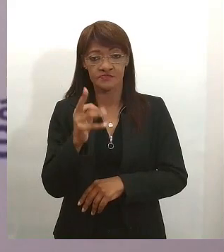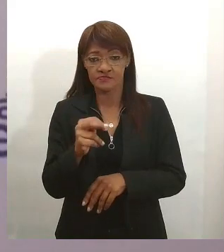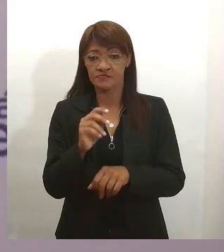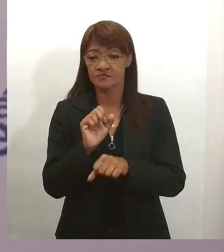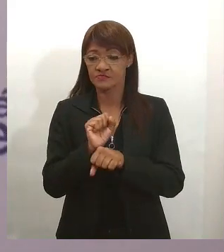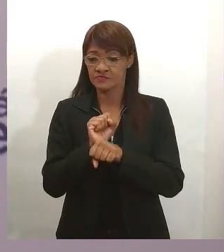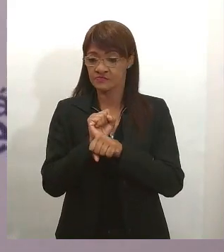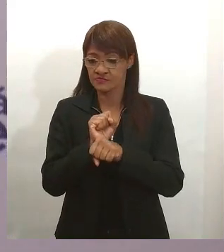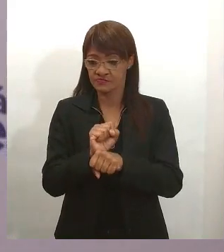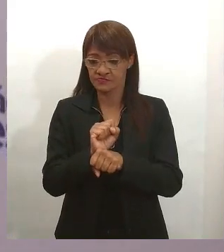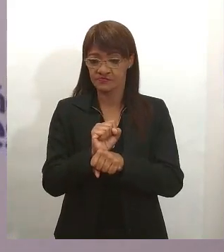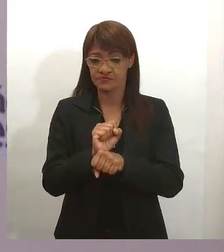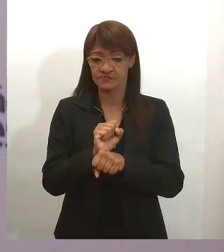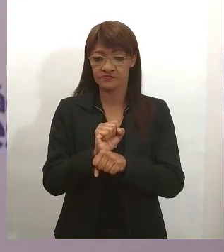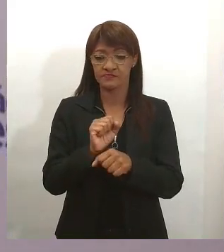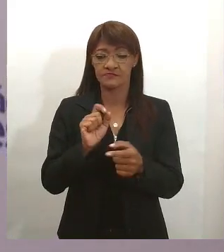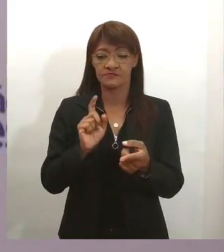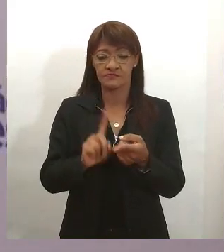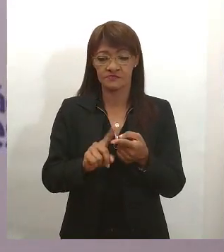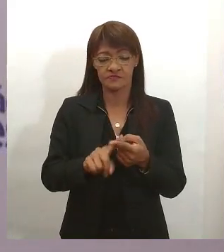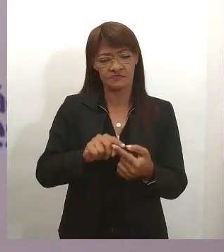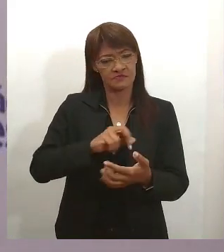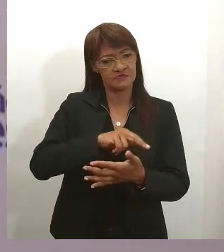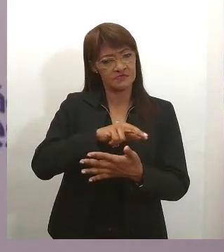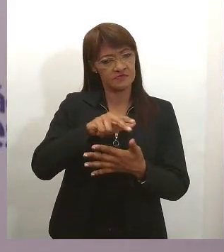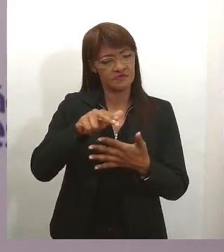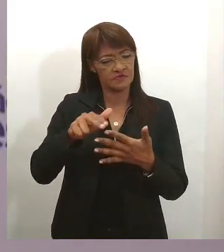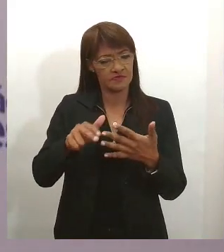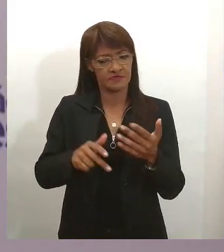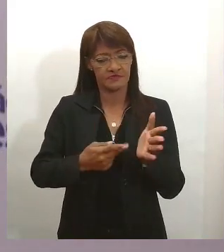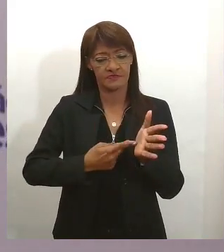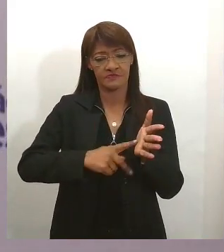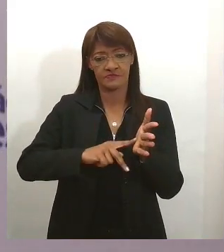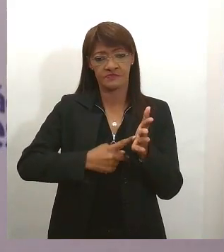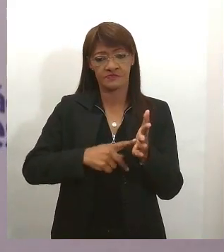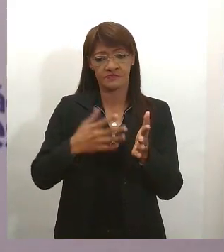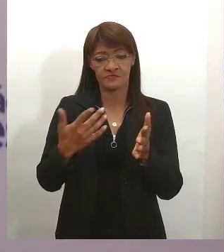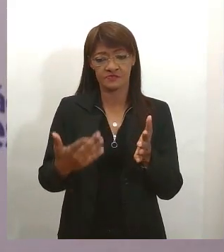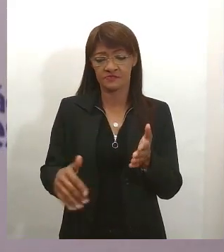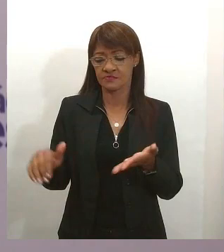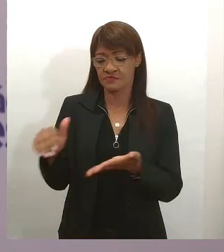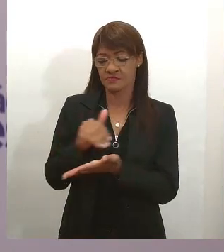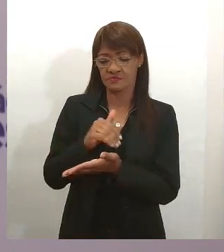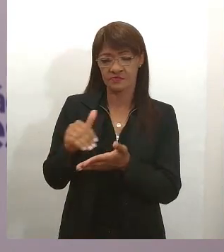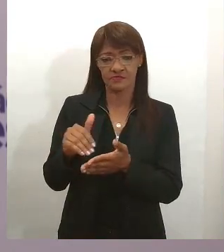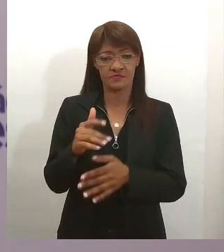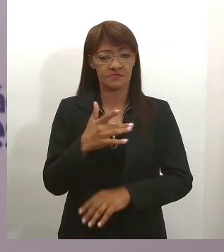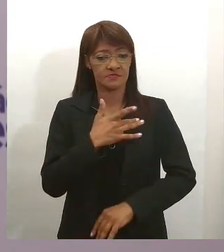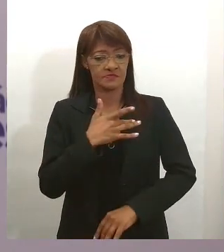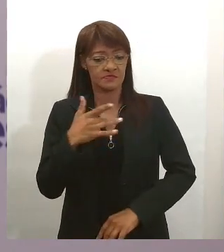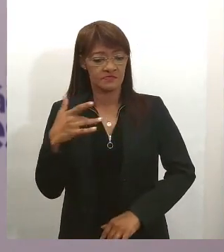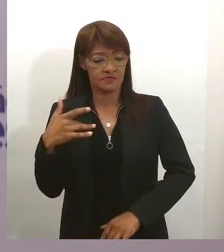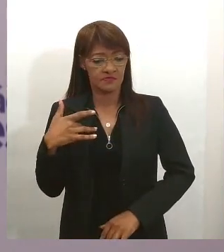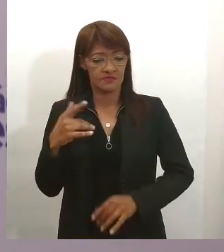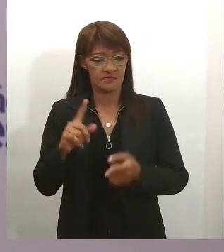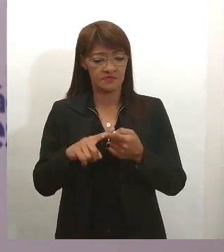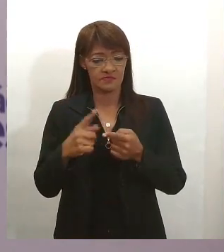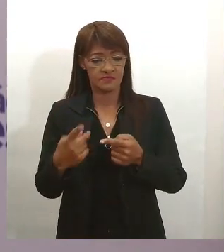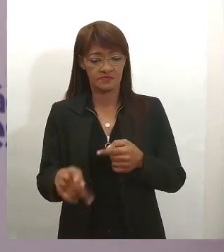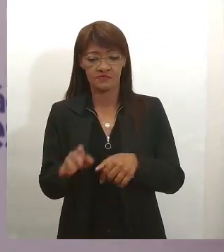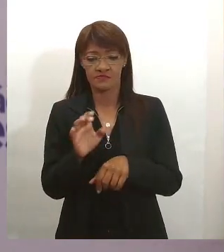instrumentos, né, da Secretaria de Saúde, dos equipamentos de saúde do Estado de Sergipe, e também, né, vai ter